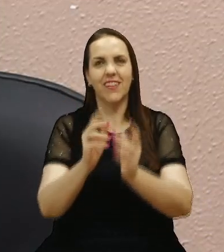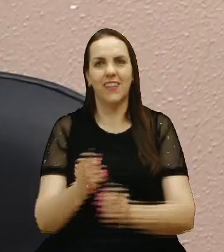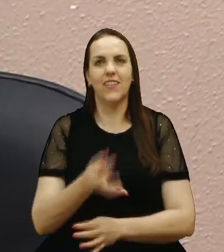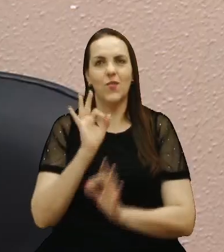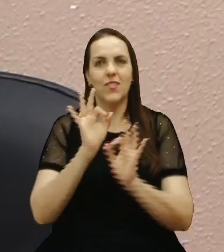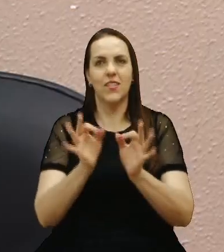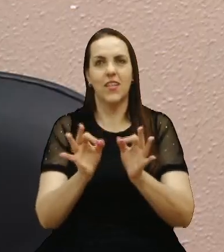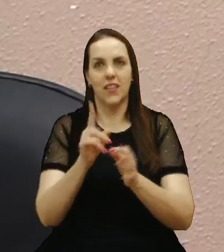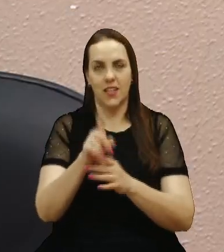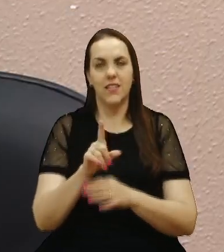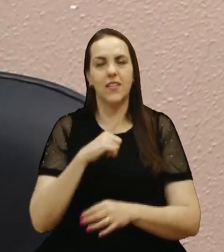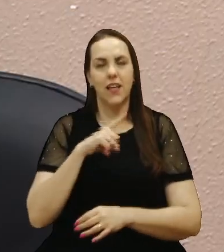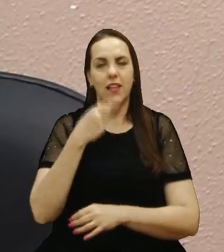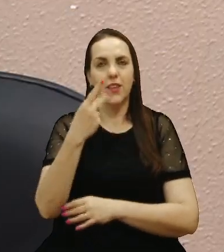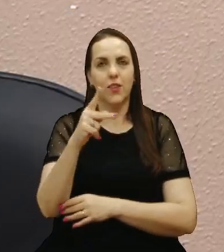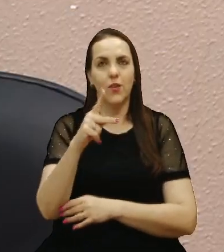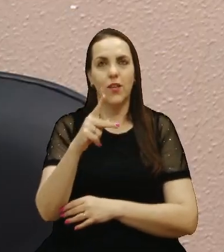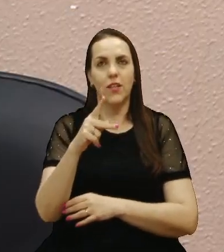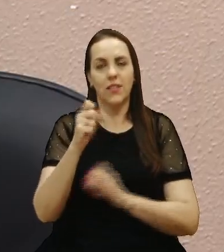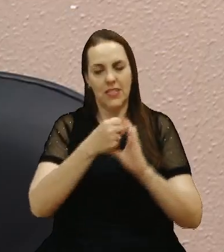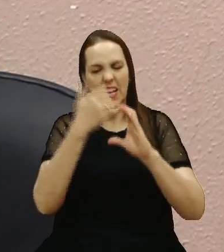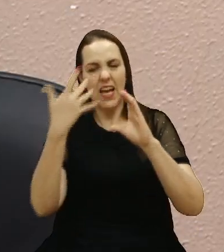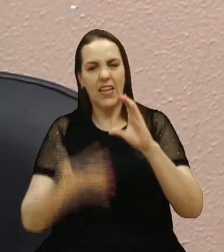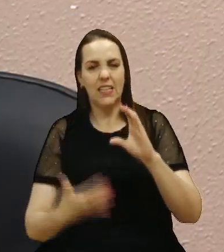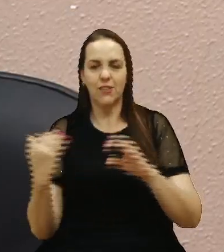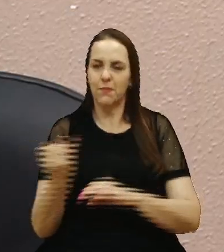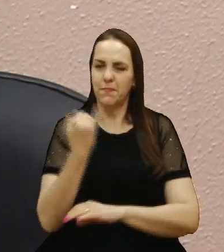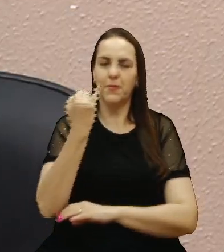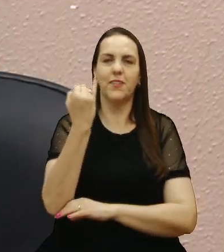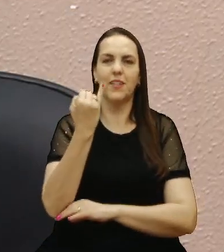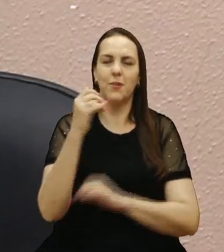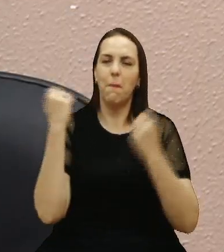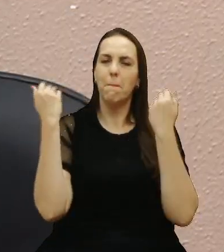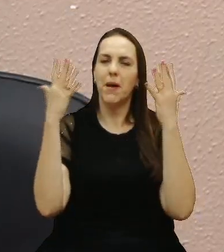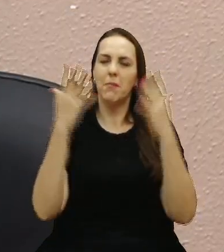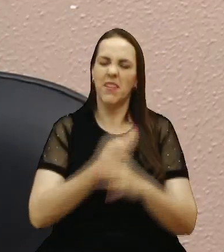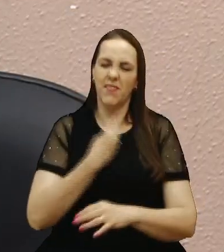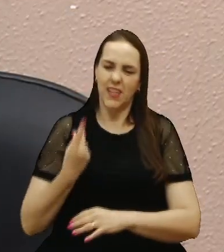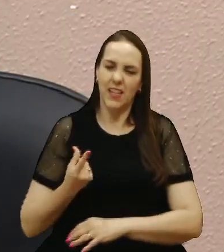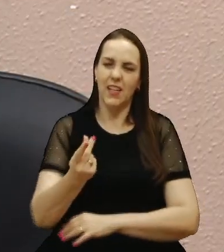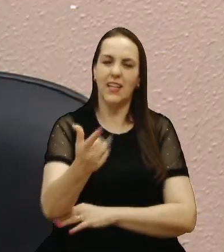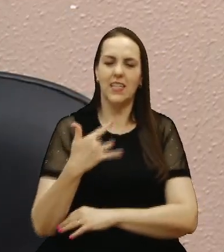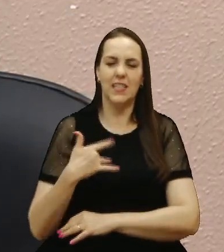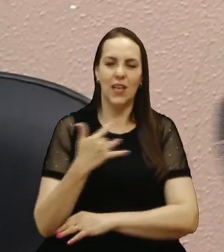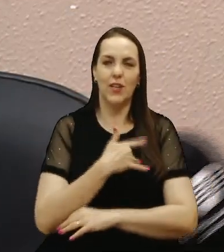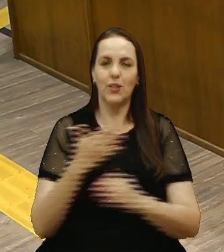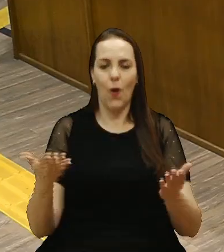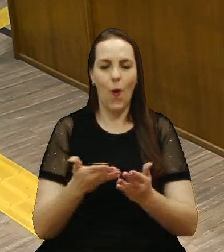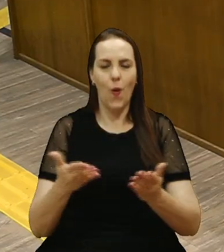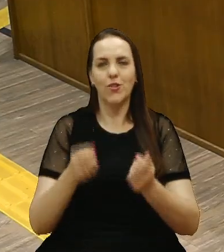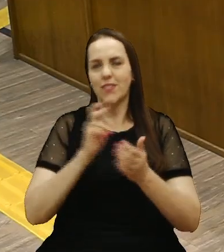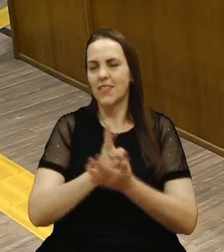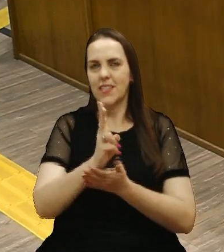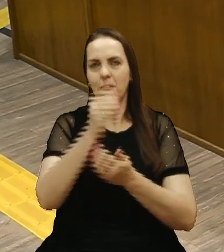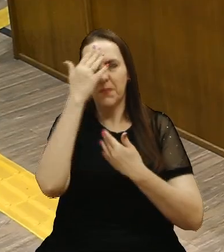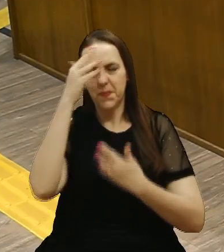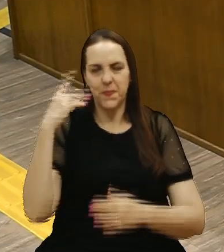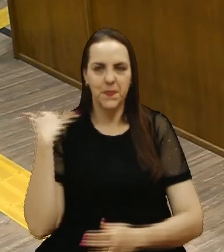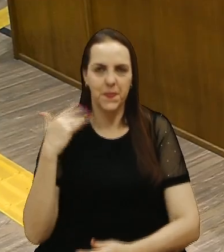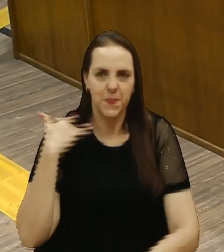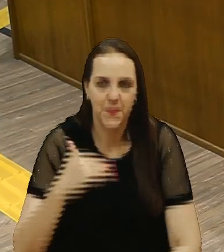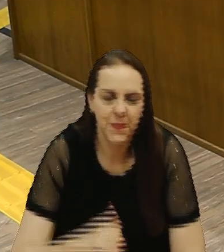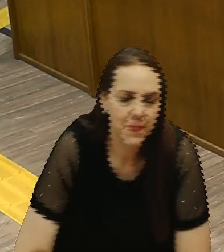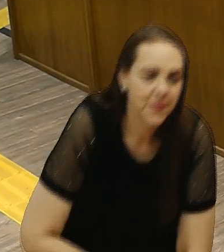né, que isso é uma das grandes das suas características. Então, parabéns, vida longa, muita saúde, tudo de melhor para ti hoje e sempre. Obrigado, vereadora Andressa Marques. Com a